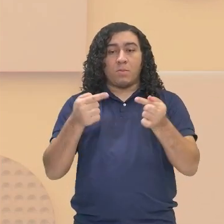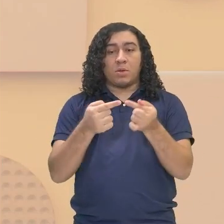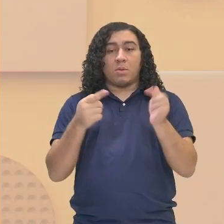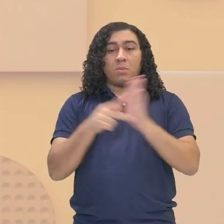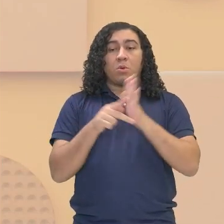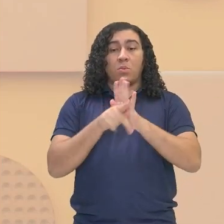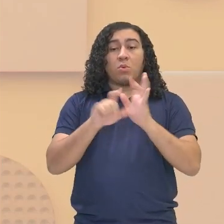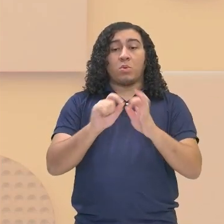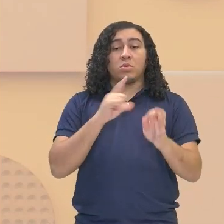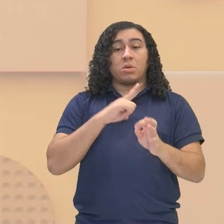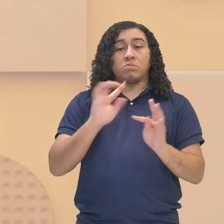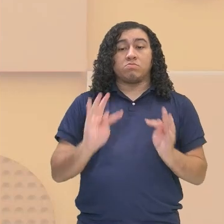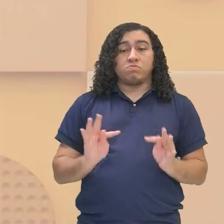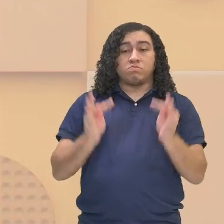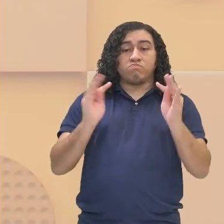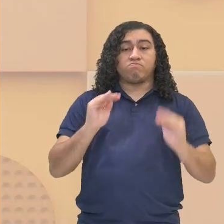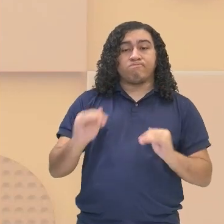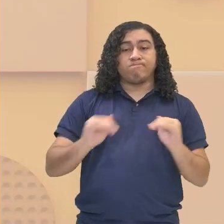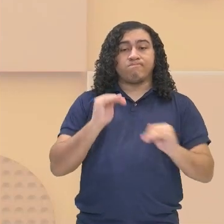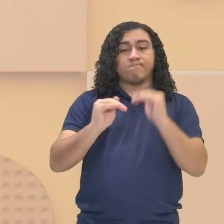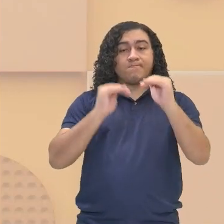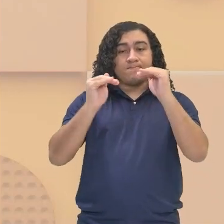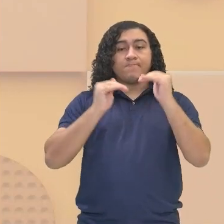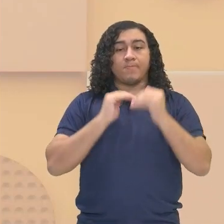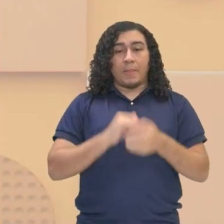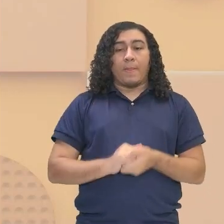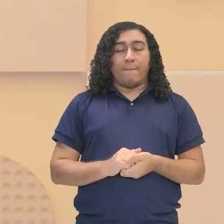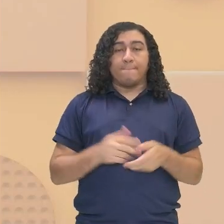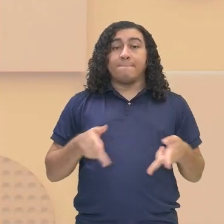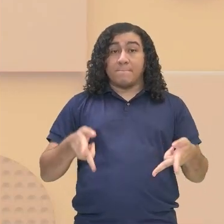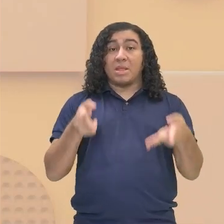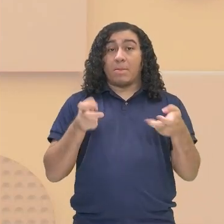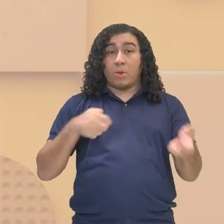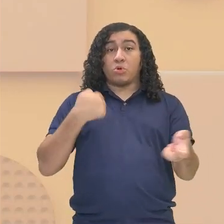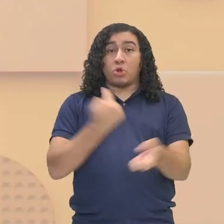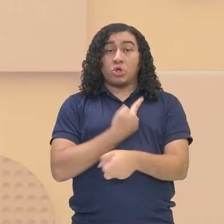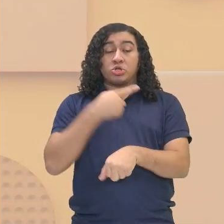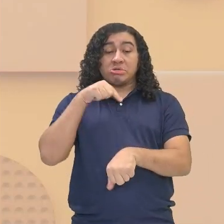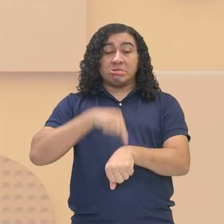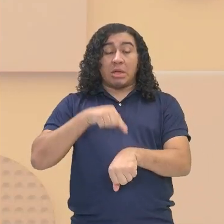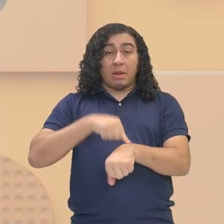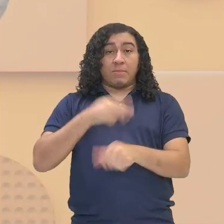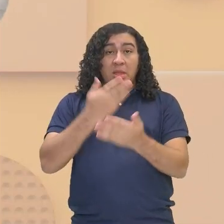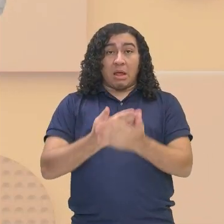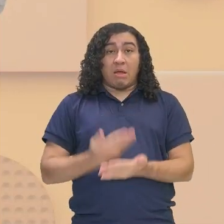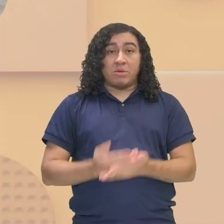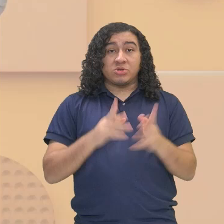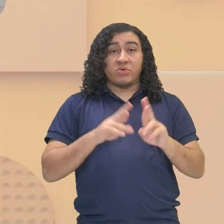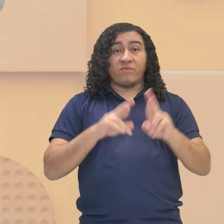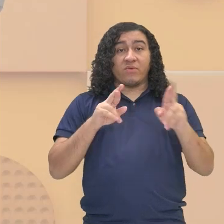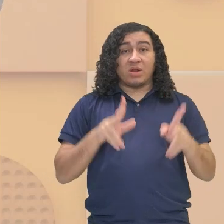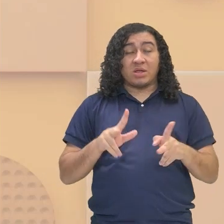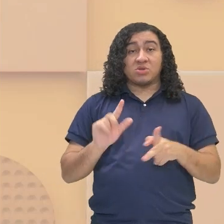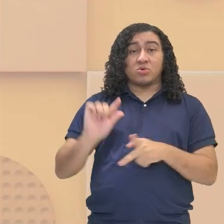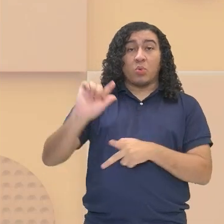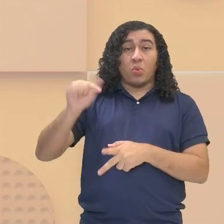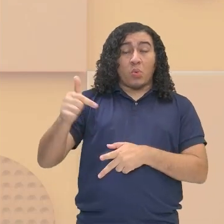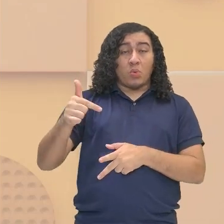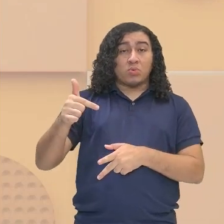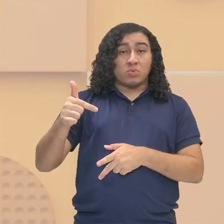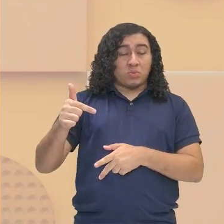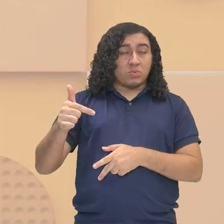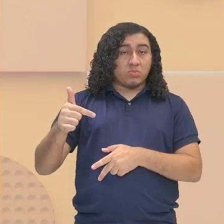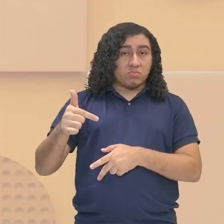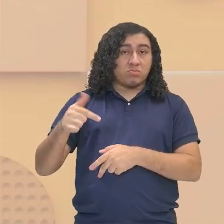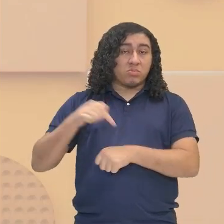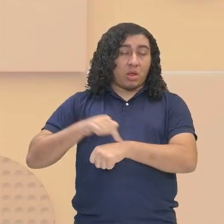desses avanços tecnológicos. Percebeu que o nosso tempo atual, ele já é bem diferente lá daquele tempo dos astecas e